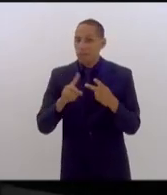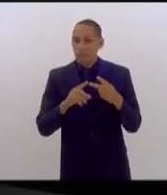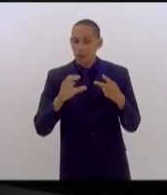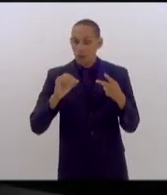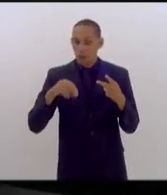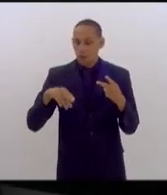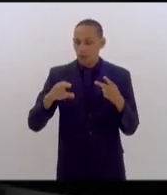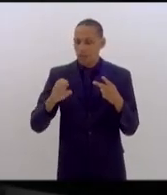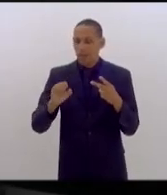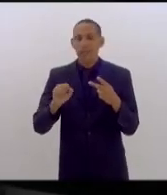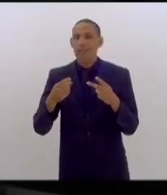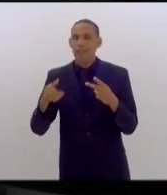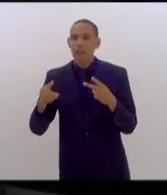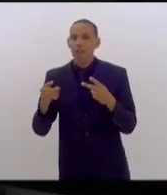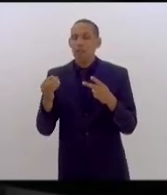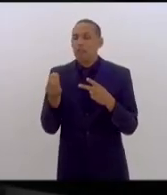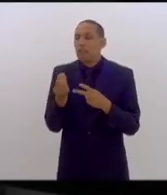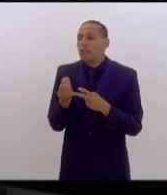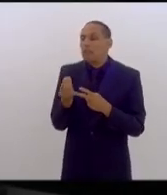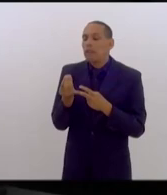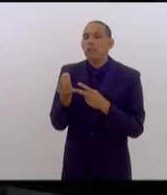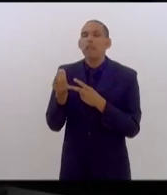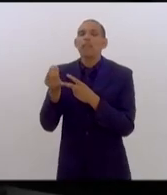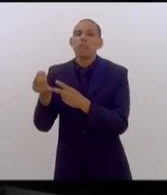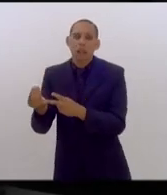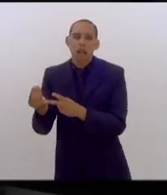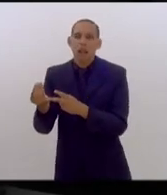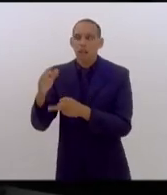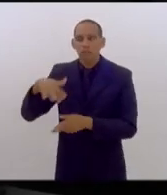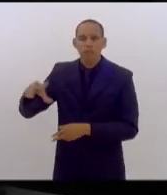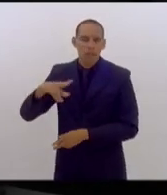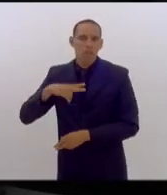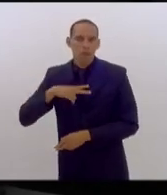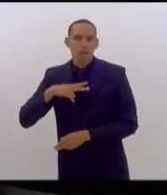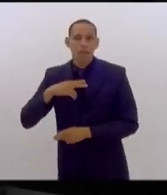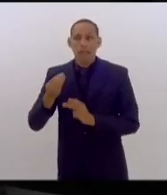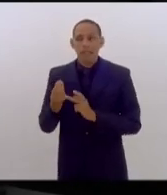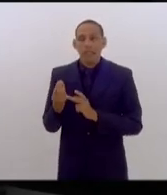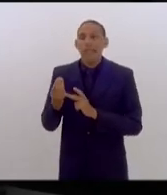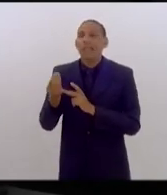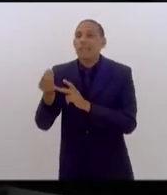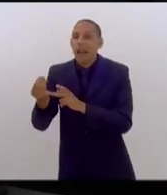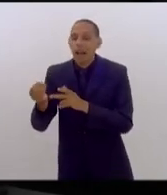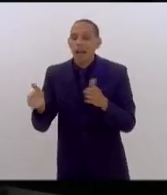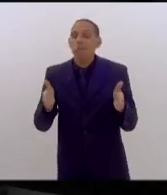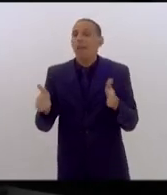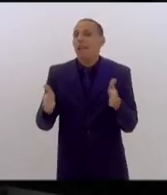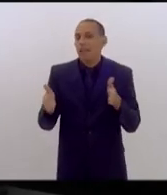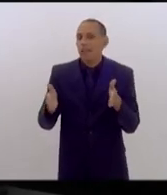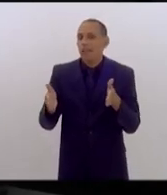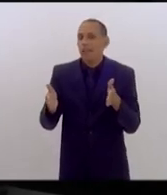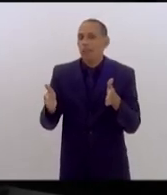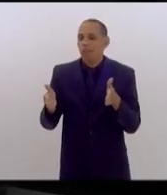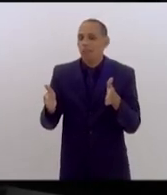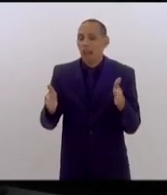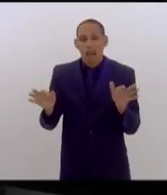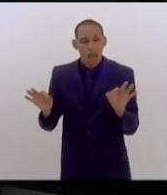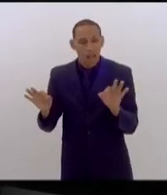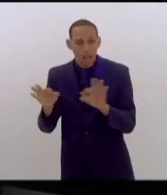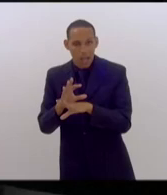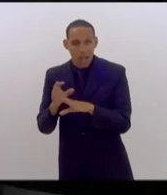concessão você consegue a iniciativa privada por um prazo x terminado o prazo